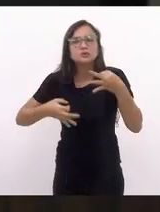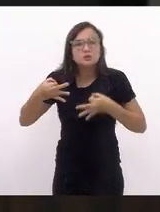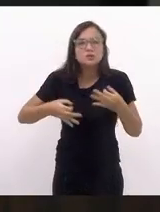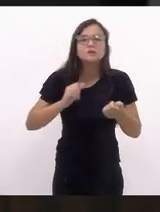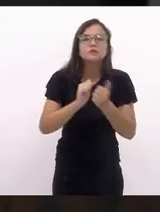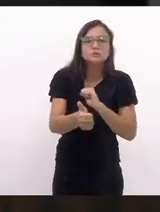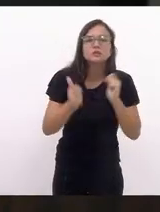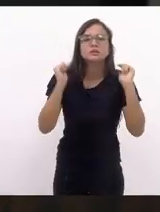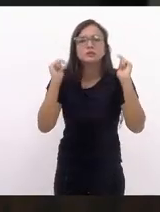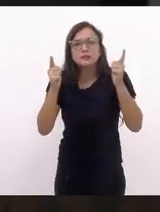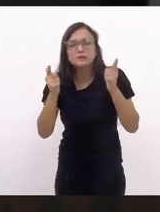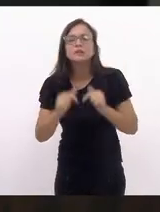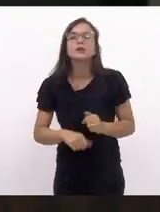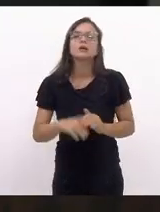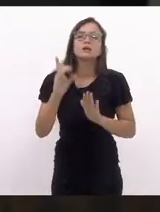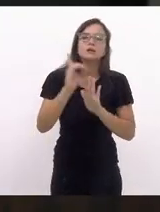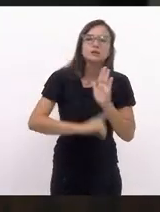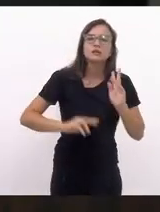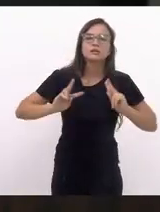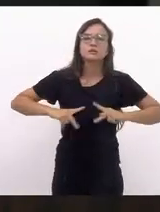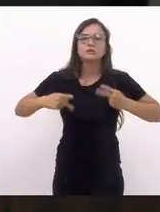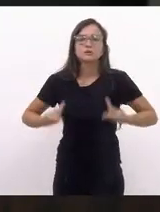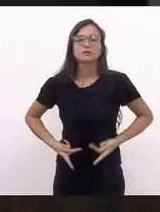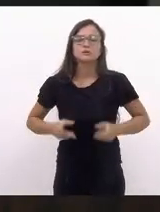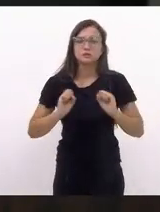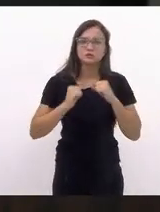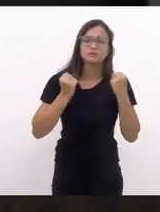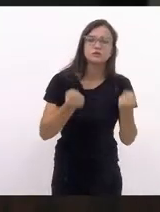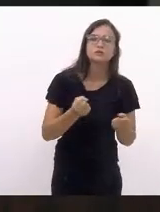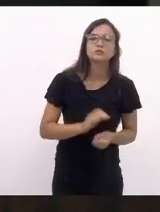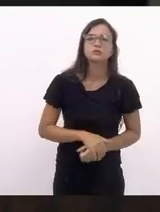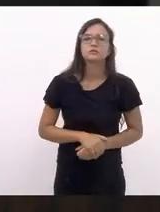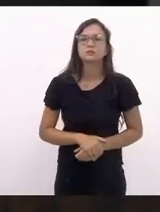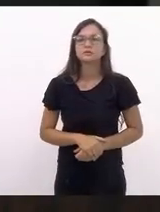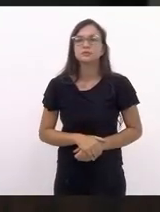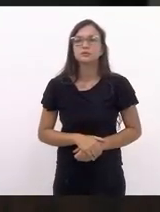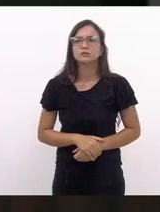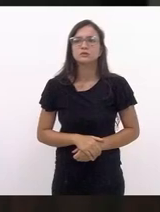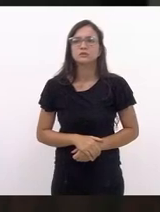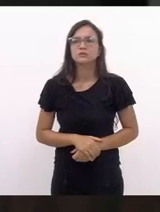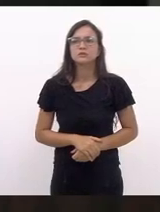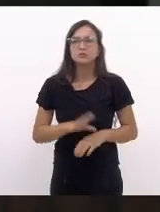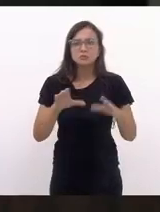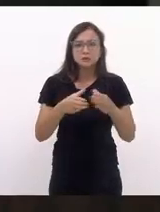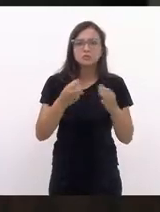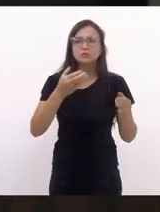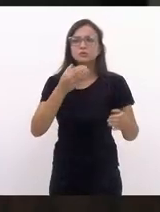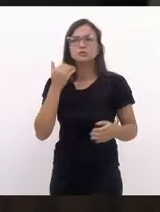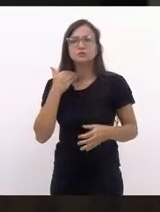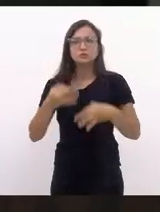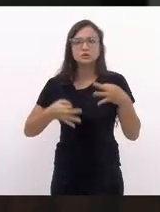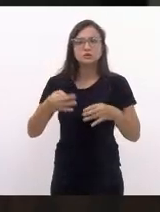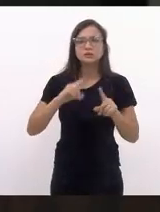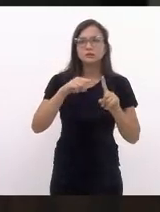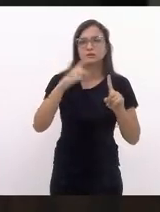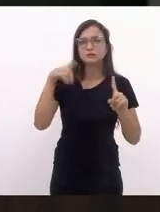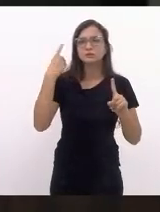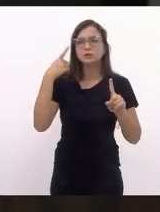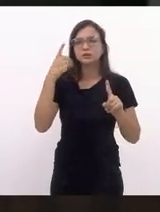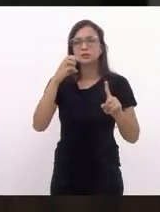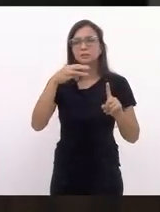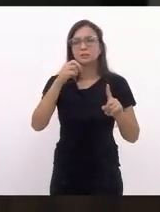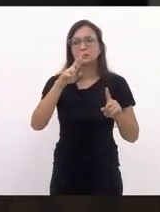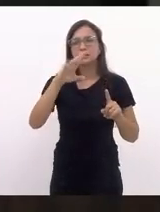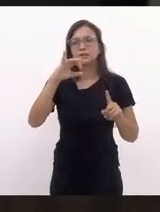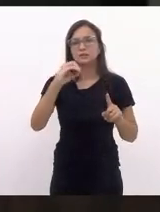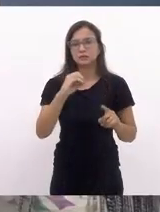defesa de direitos humanos e orçamento vai emitir parecer pela comissão condição de Deputado Márcio Pacheco a